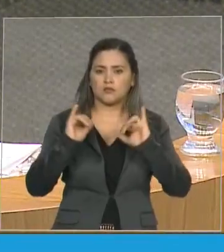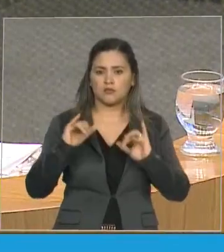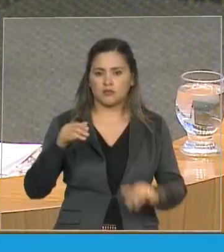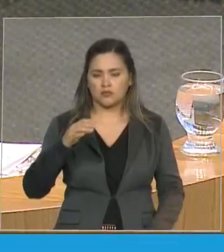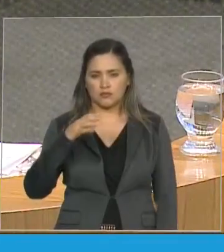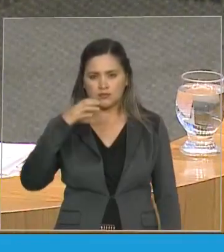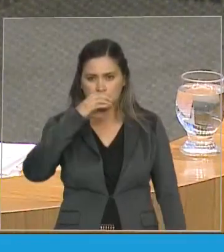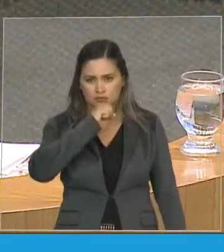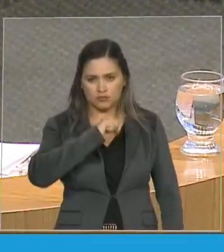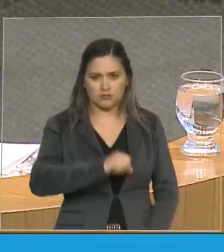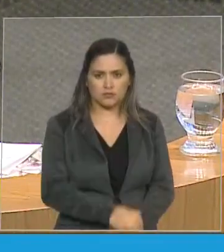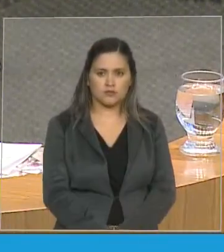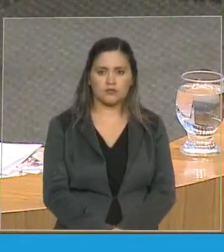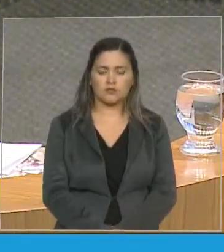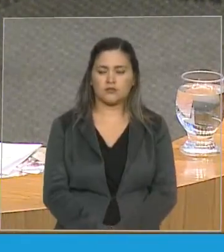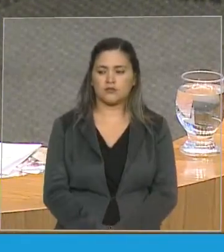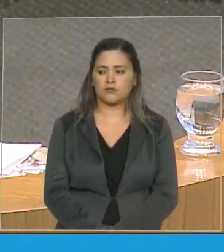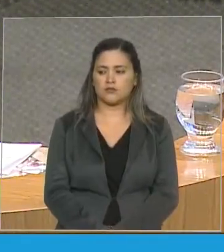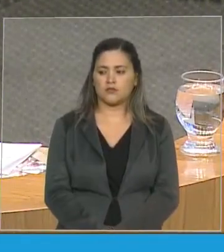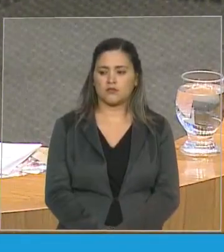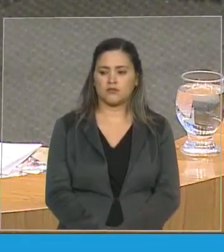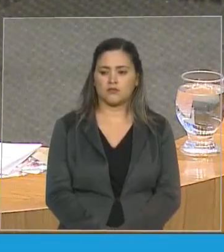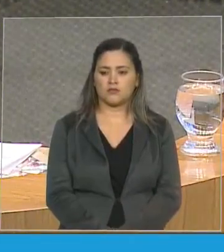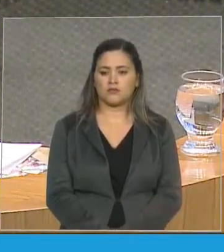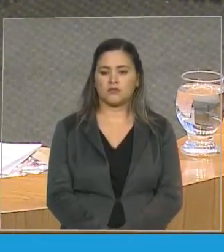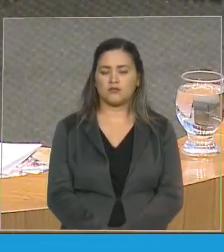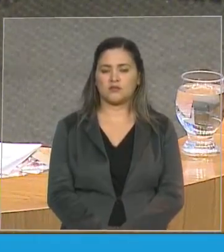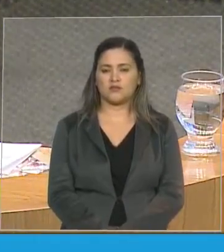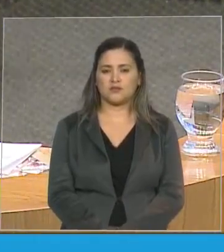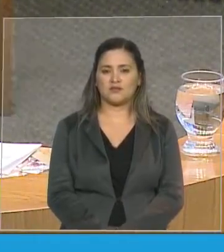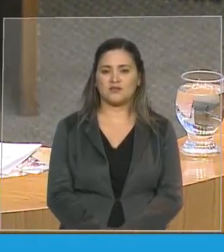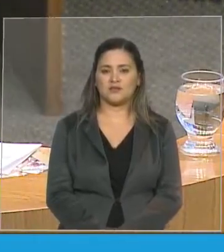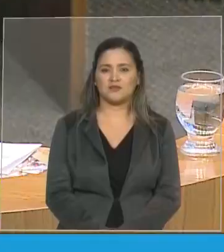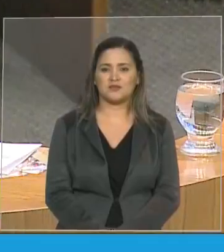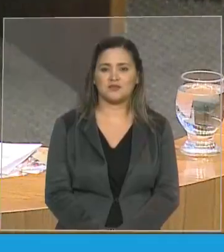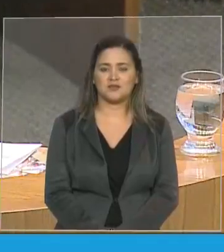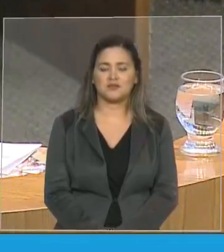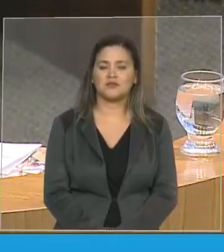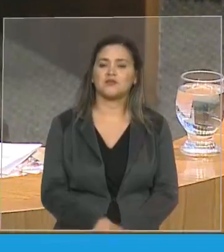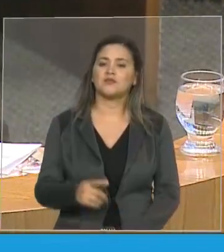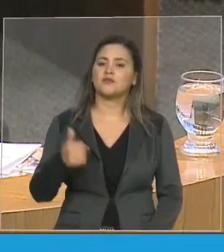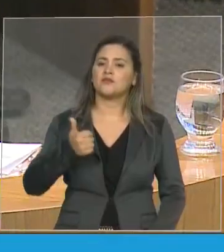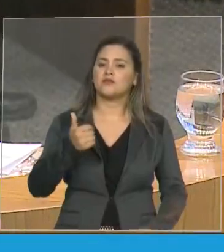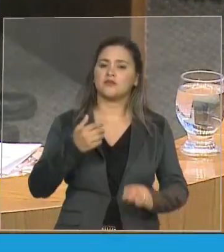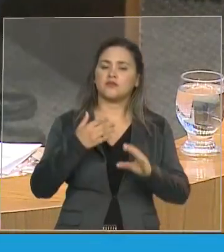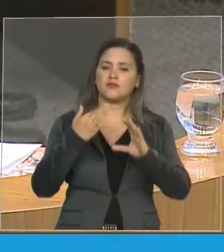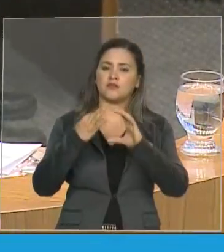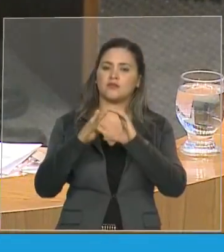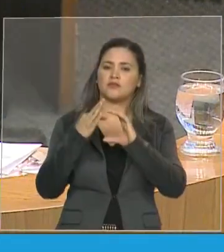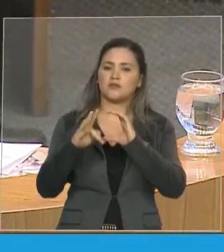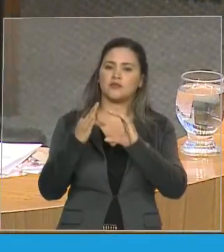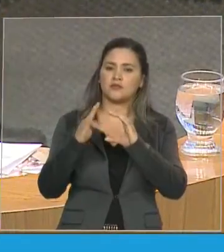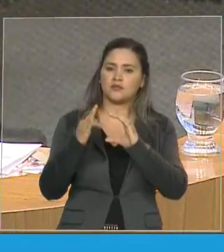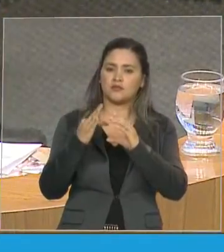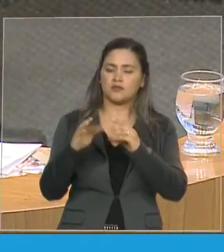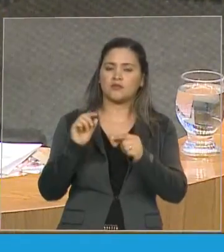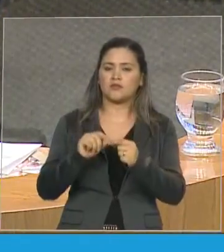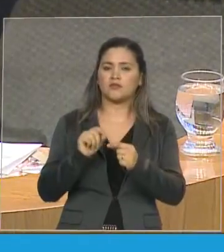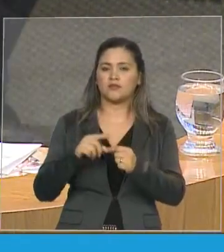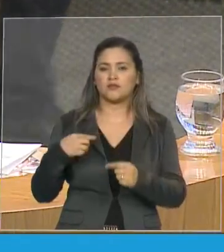Primeiramente, essa campanha da fraternidade nos faz conhecer alguns